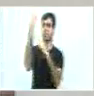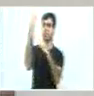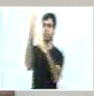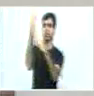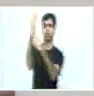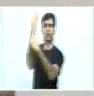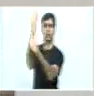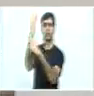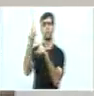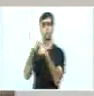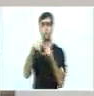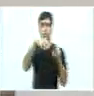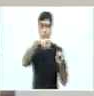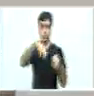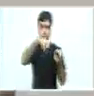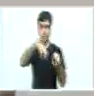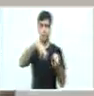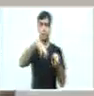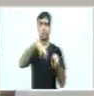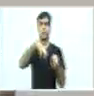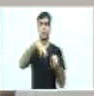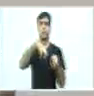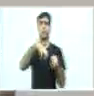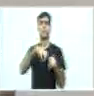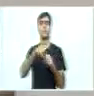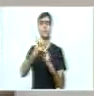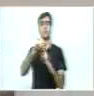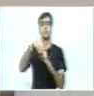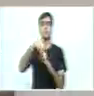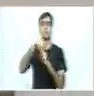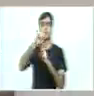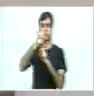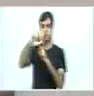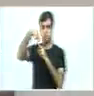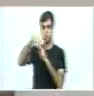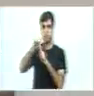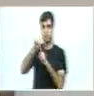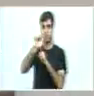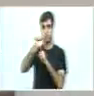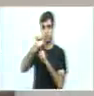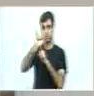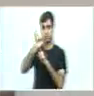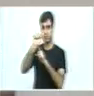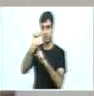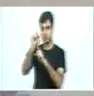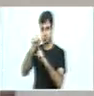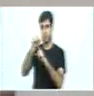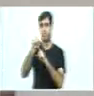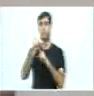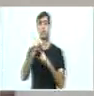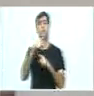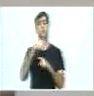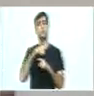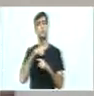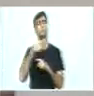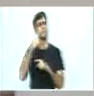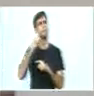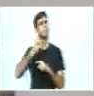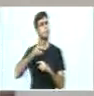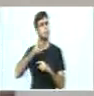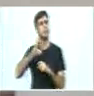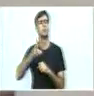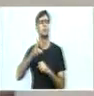na zona rural da fazenda do Indaiá, já que são